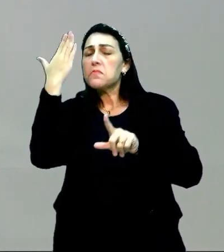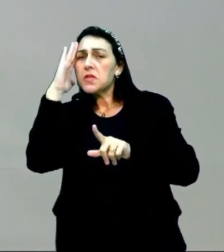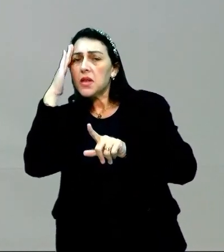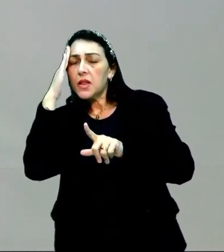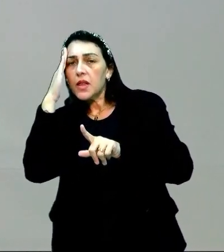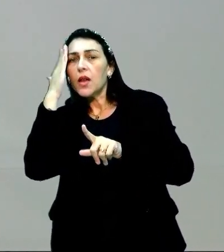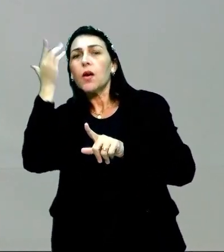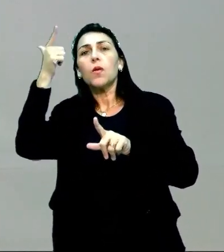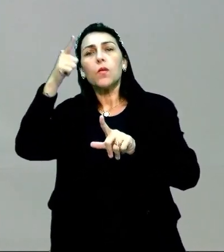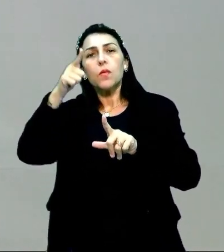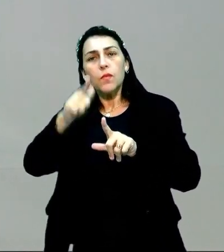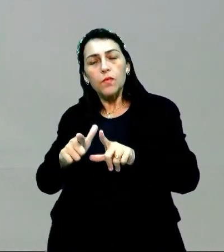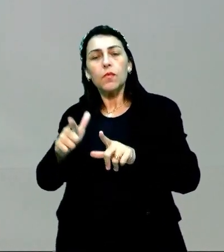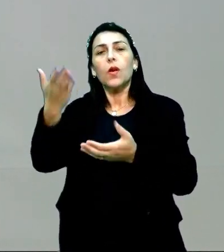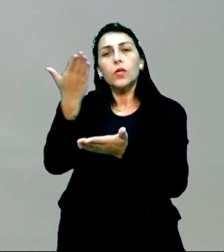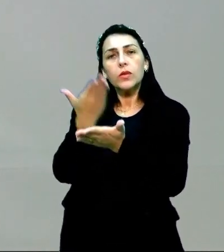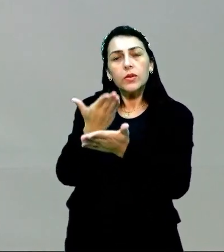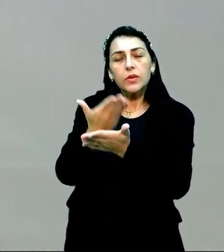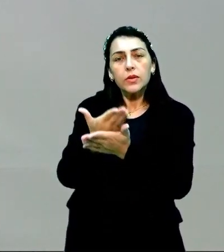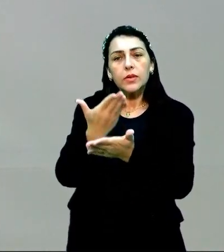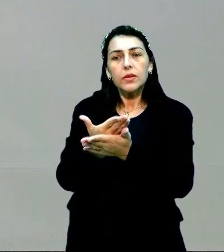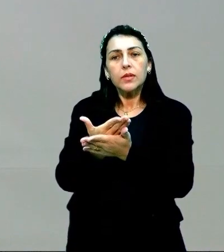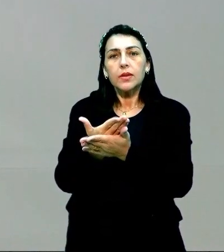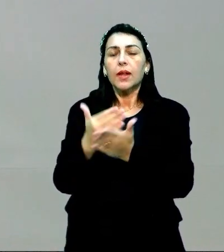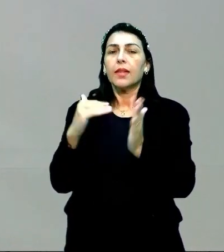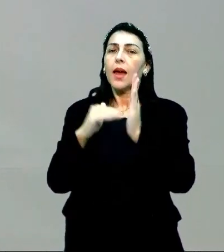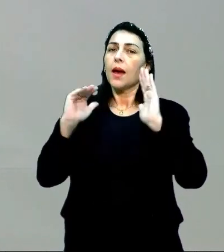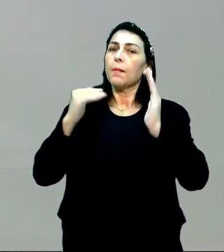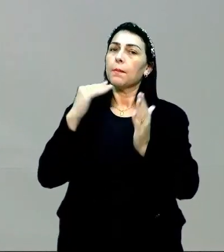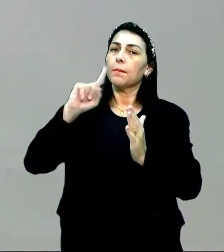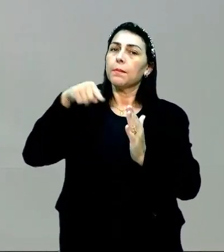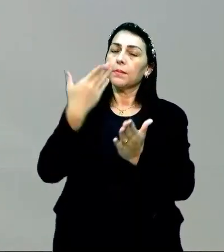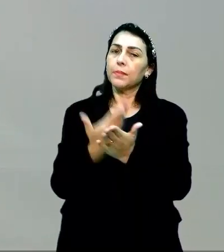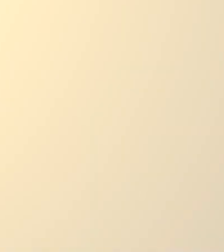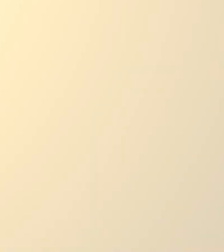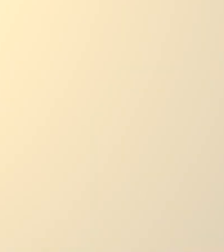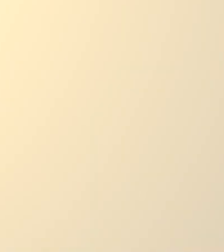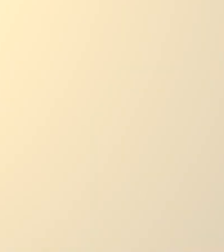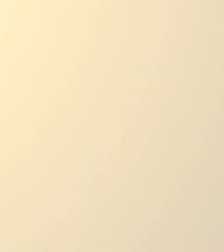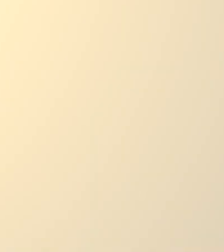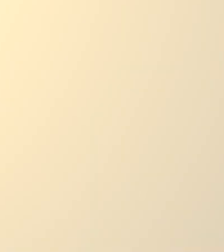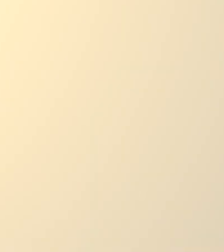Quem não entendeu, reprise essa aula. E até a próxima aula.